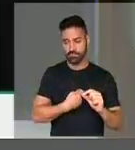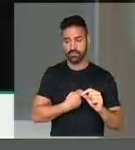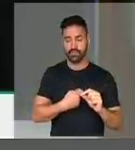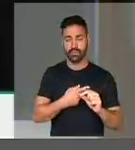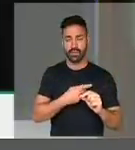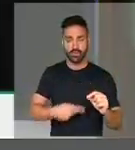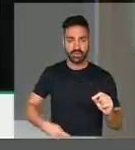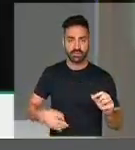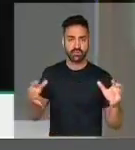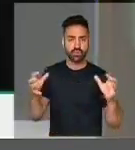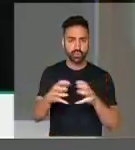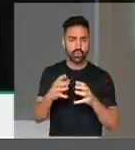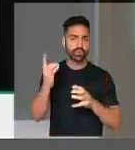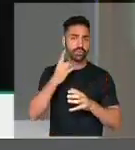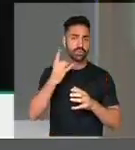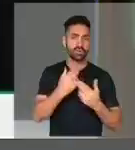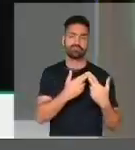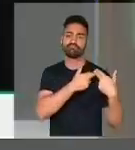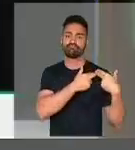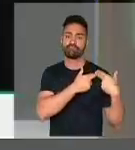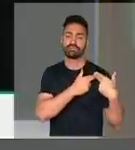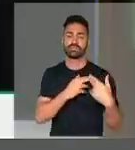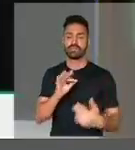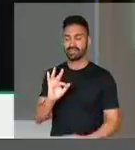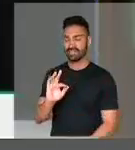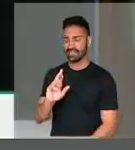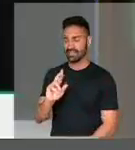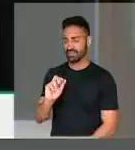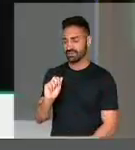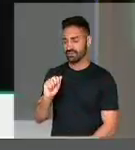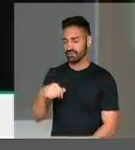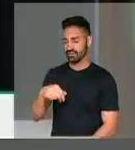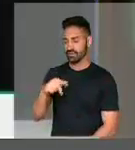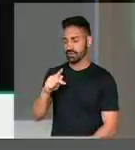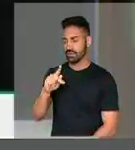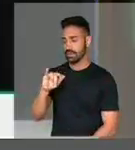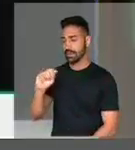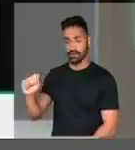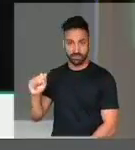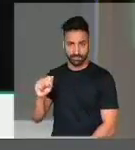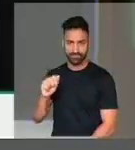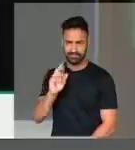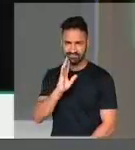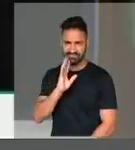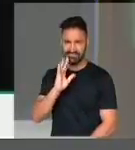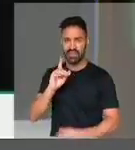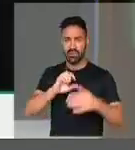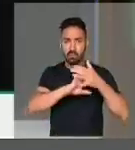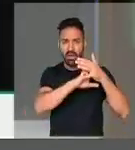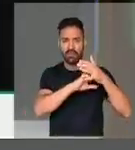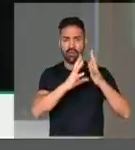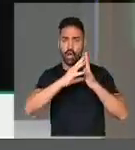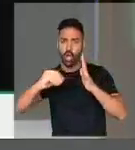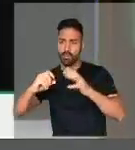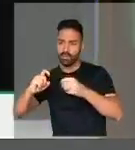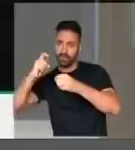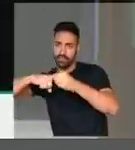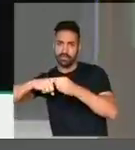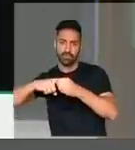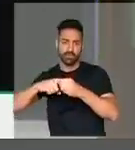da Frente Parlamentar dos Franqueados, eu não me canso de, desta tribuna,